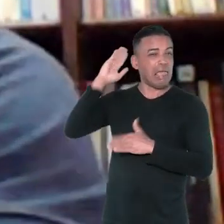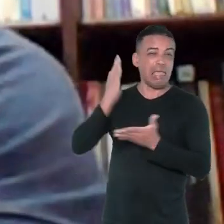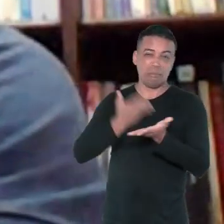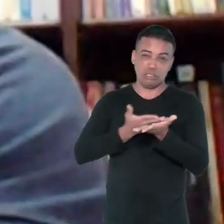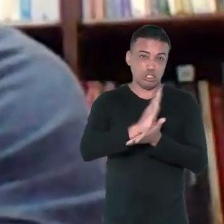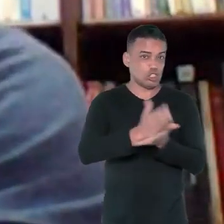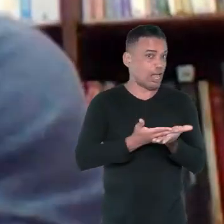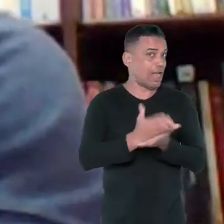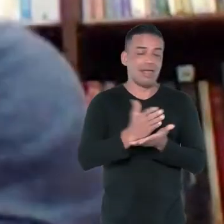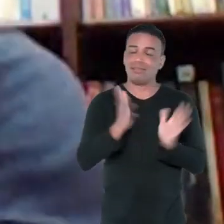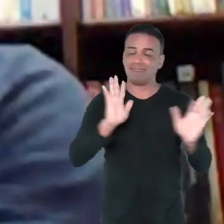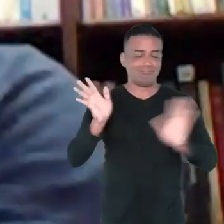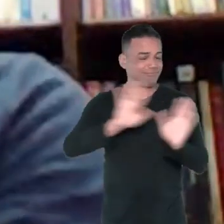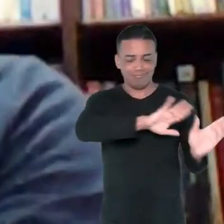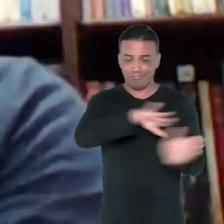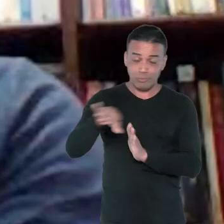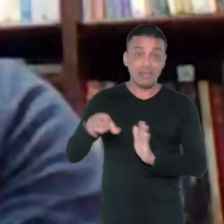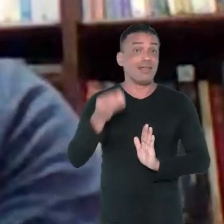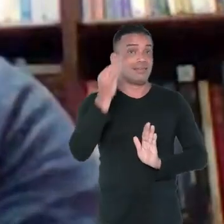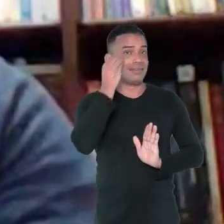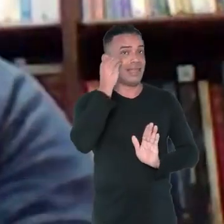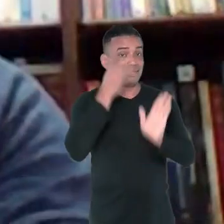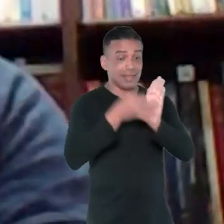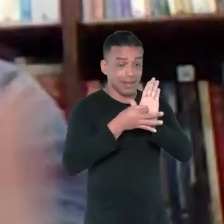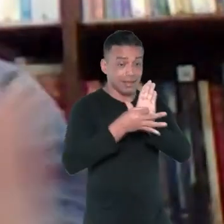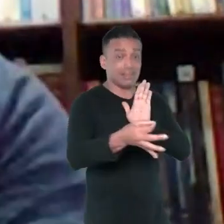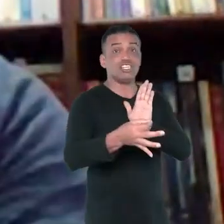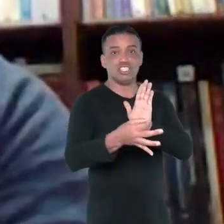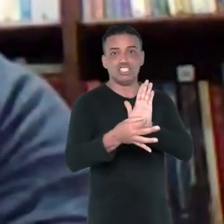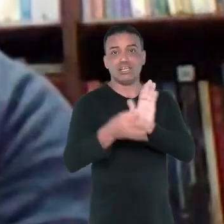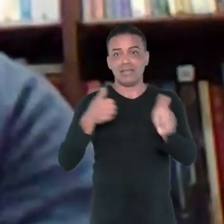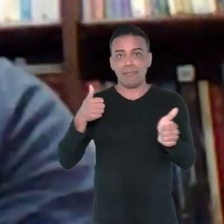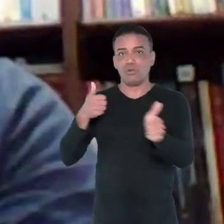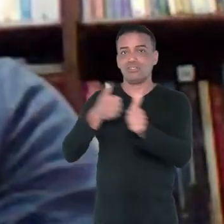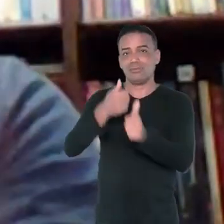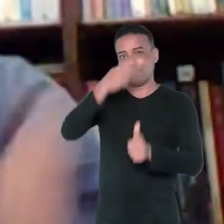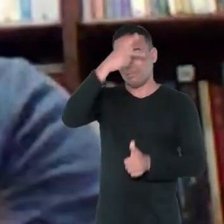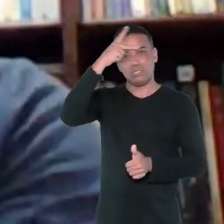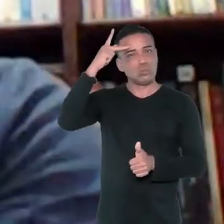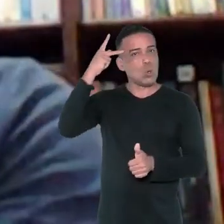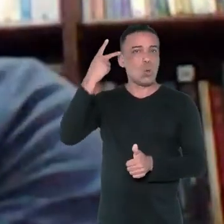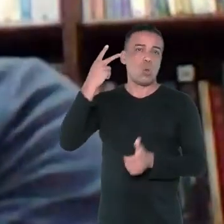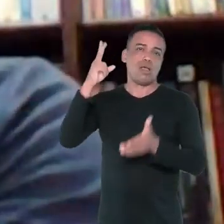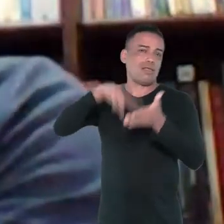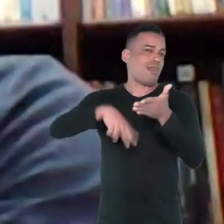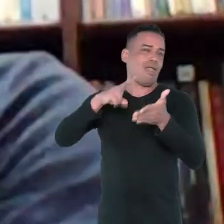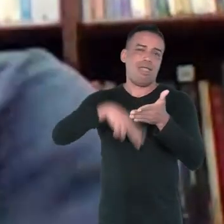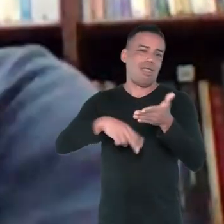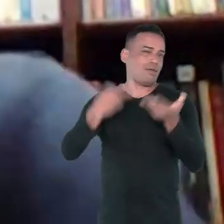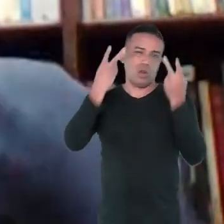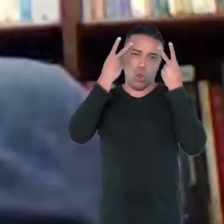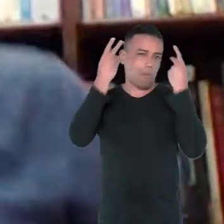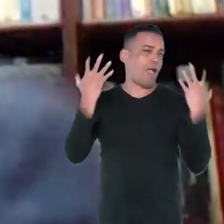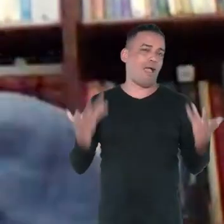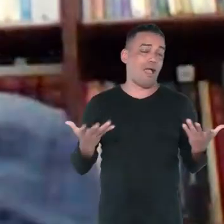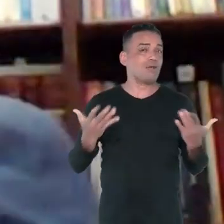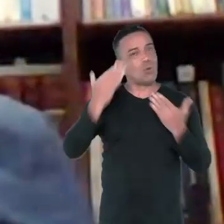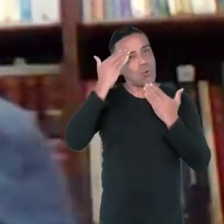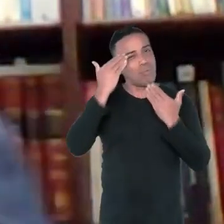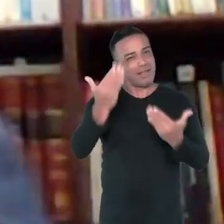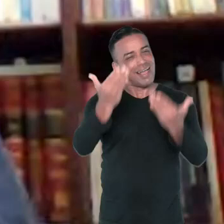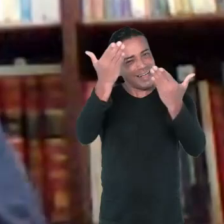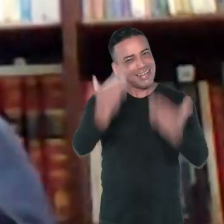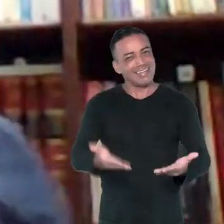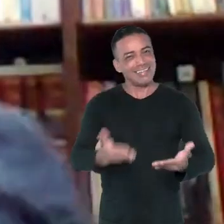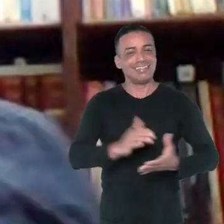acadêmica, da crítica chata, ela tenta ser uma crítica que se aproxima do leitor comum. sim. Então,